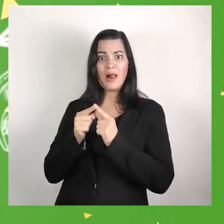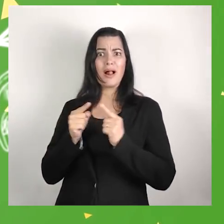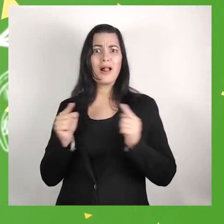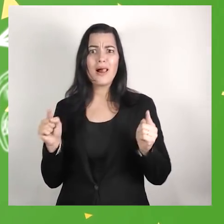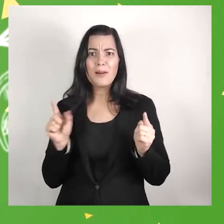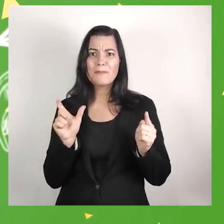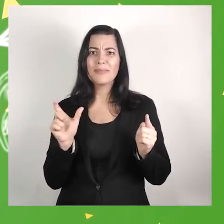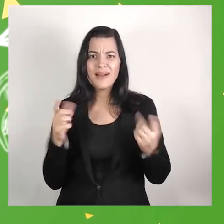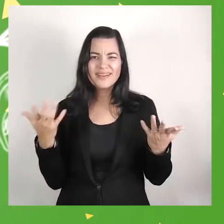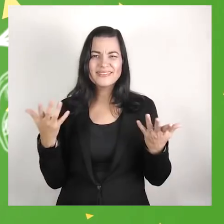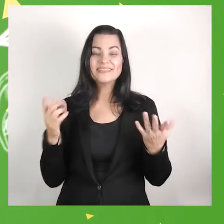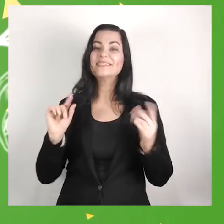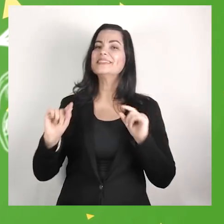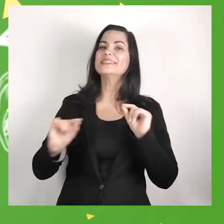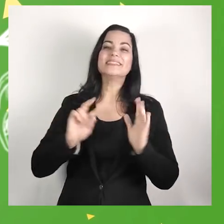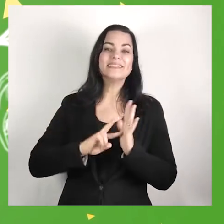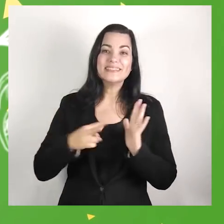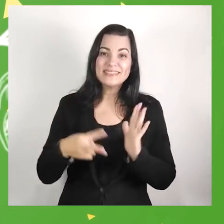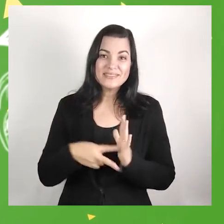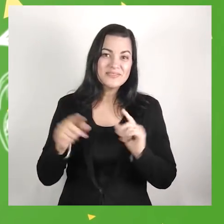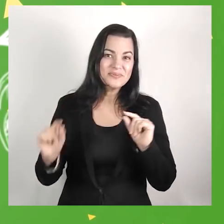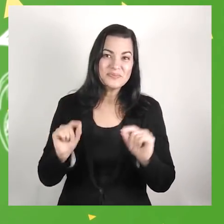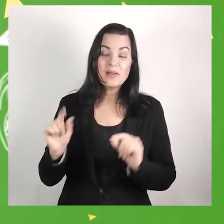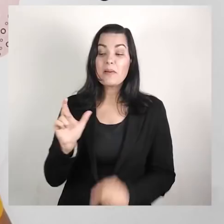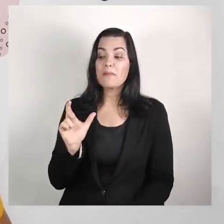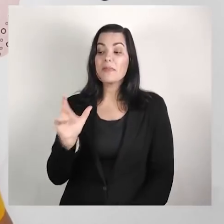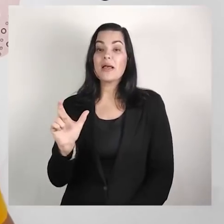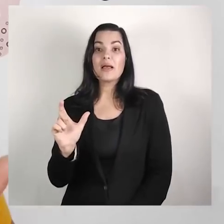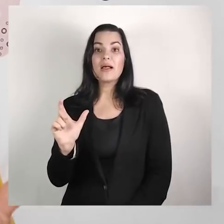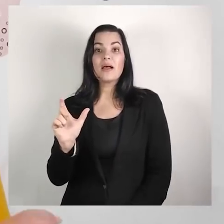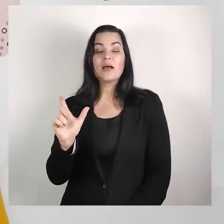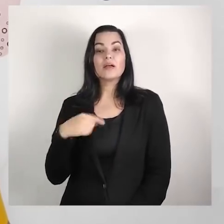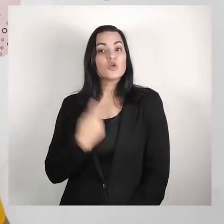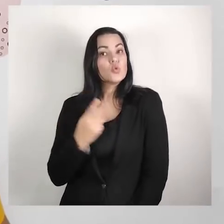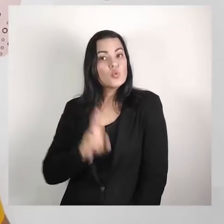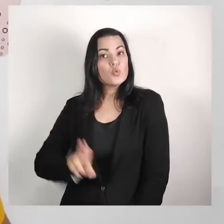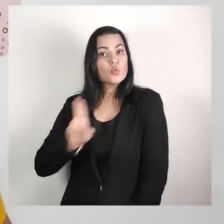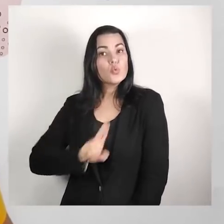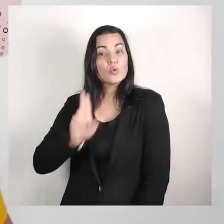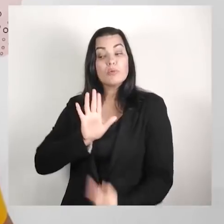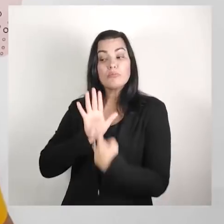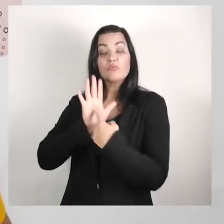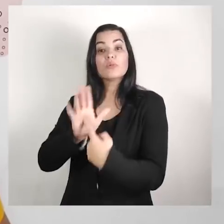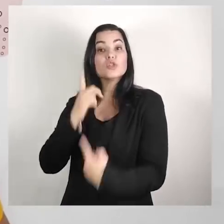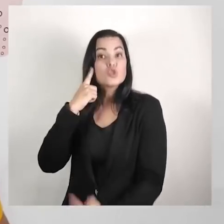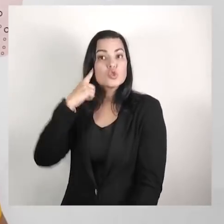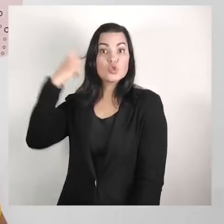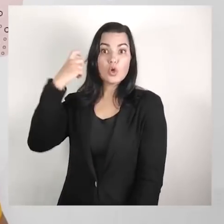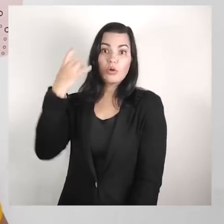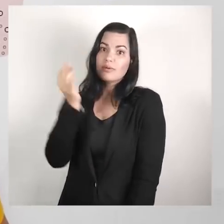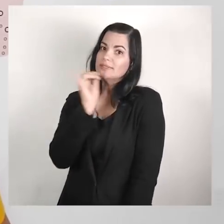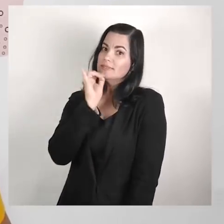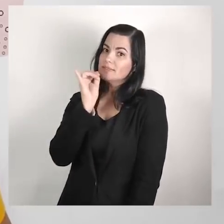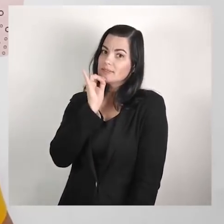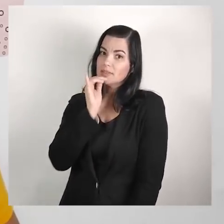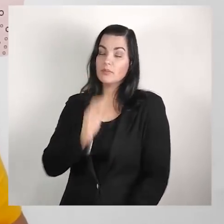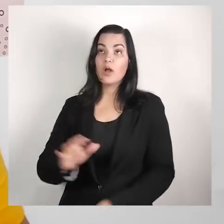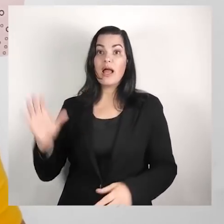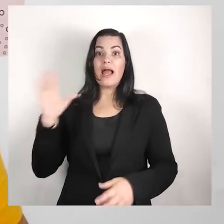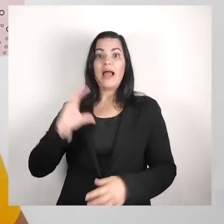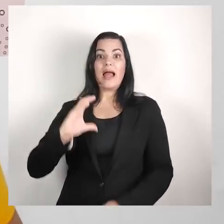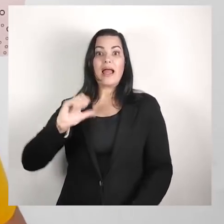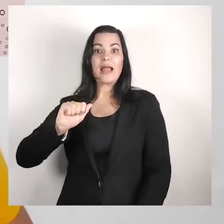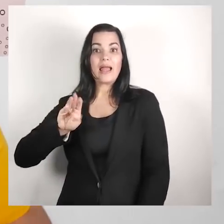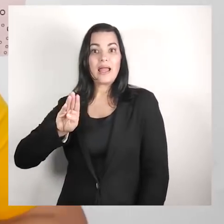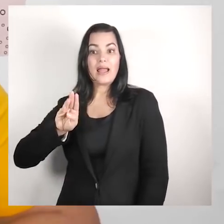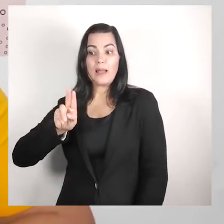palavrão! Uma onomatopeia são palavras que nós utilizamos para representar algum som.